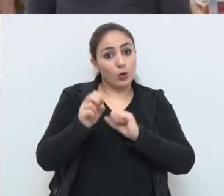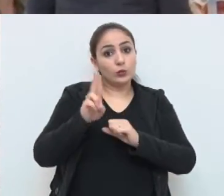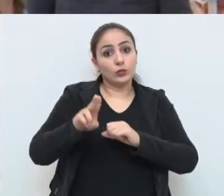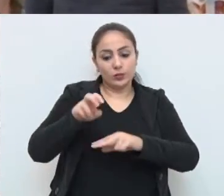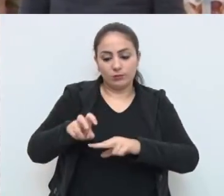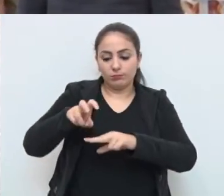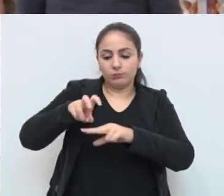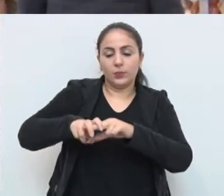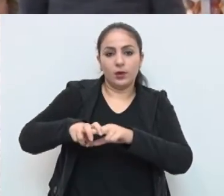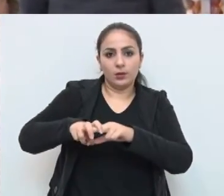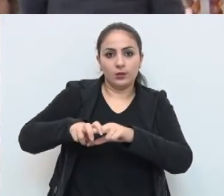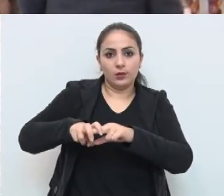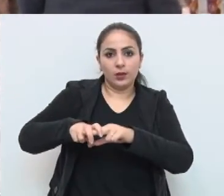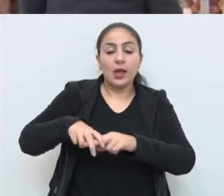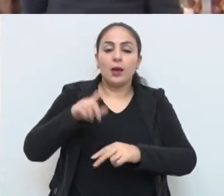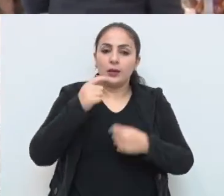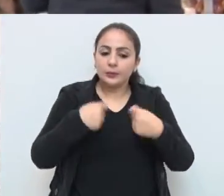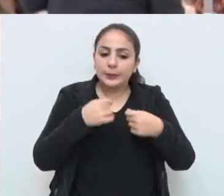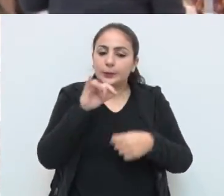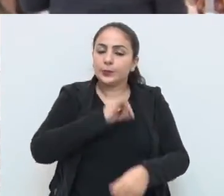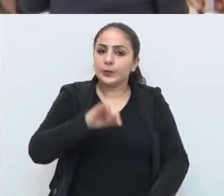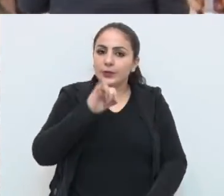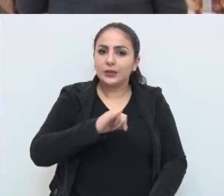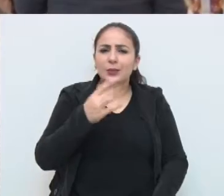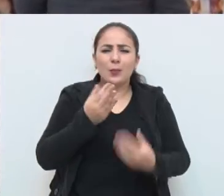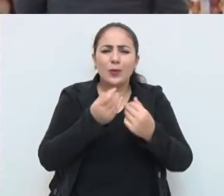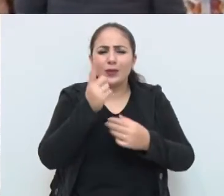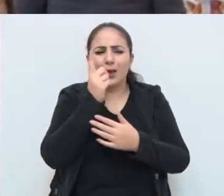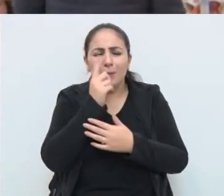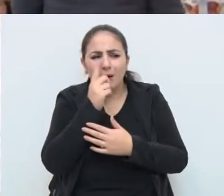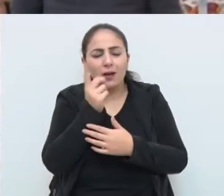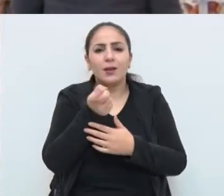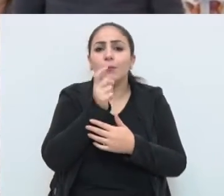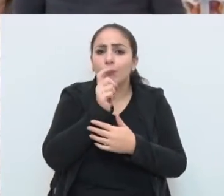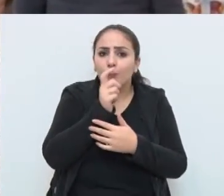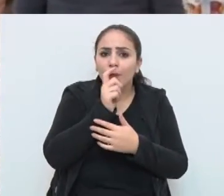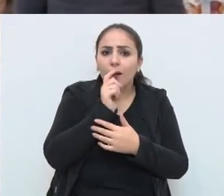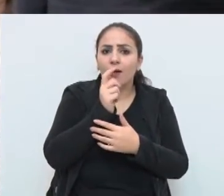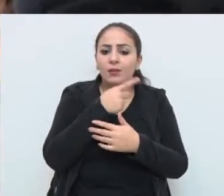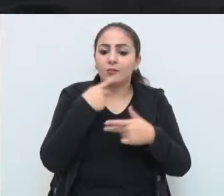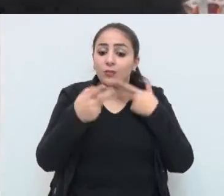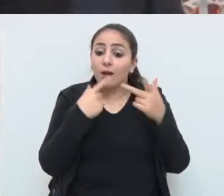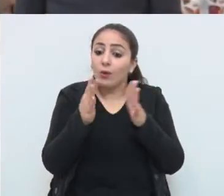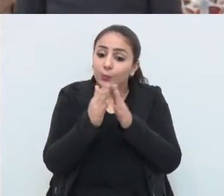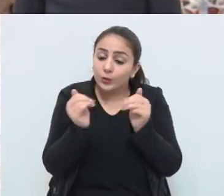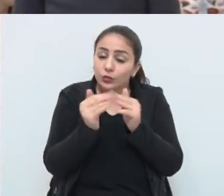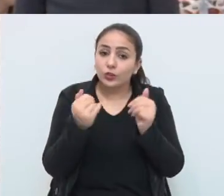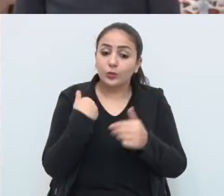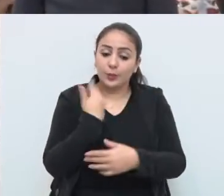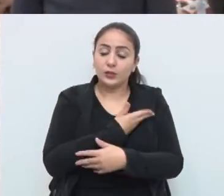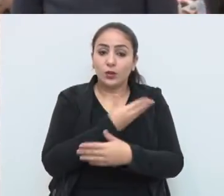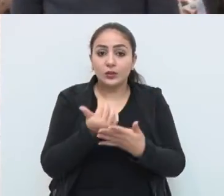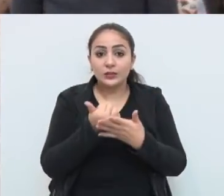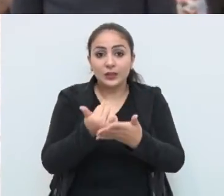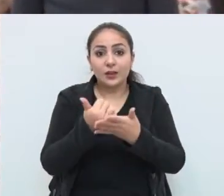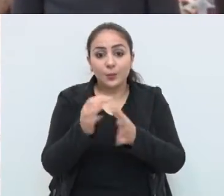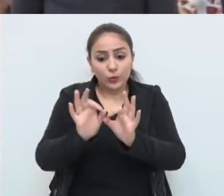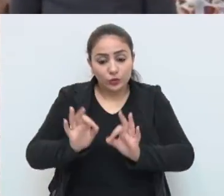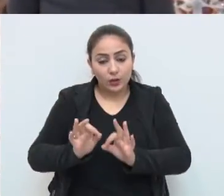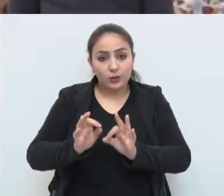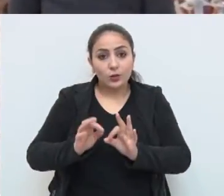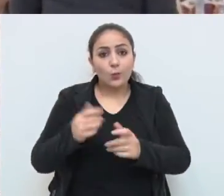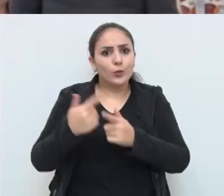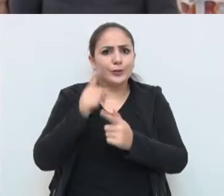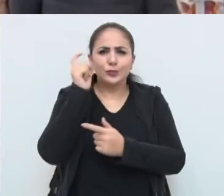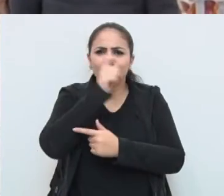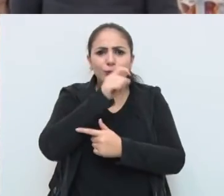é uma demanda importante que a gente recebeu, muitas mães e pais no gabinete que pediram para a gente encaminhar, visto a